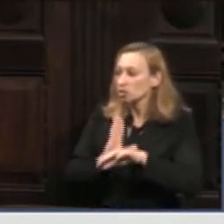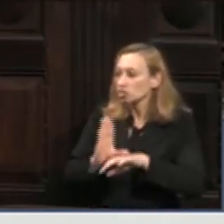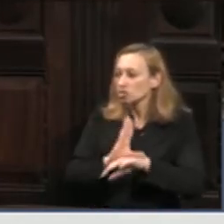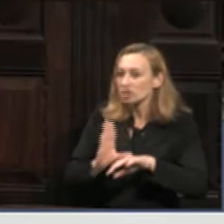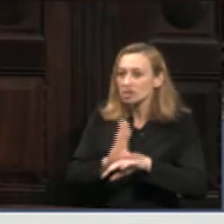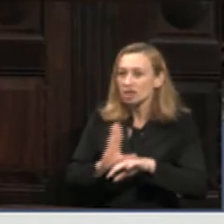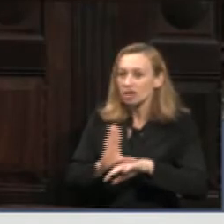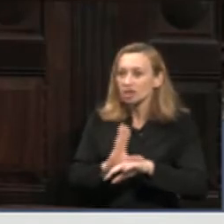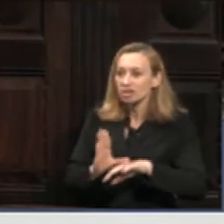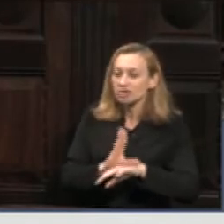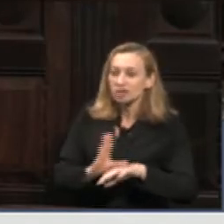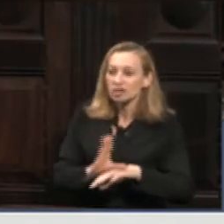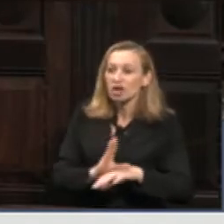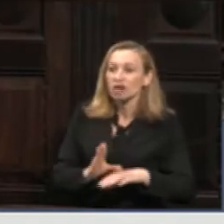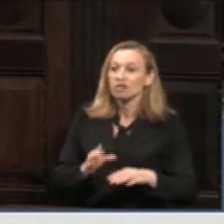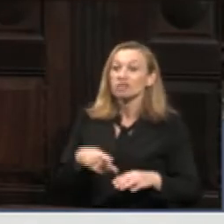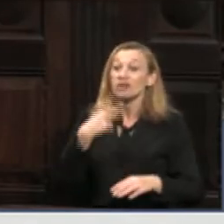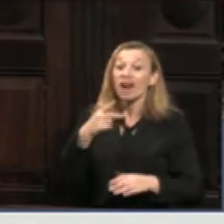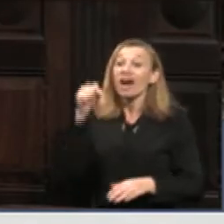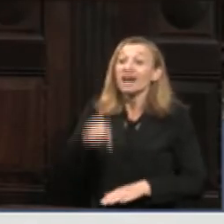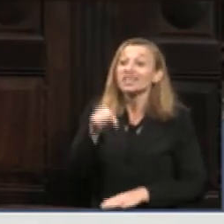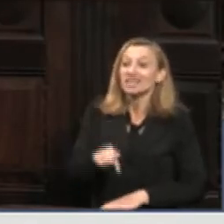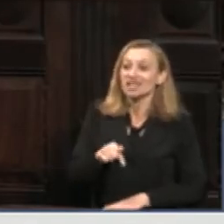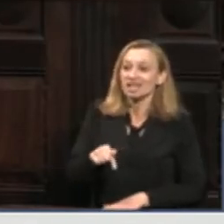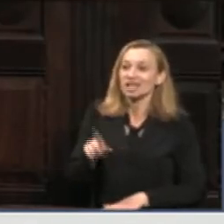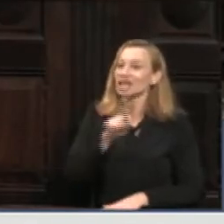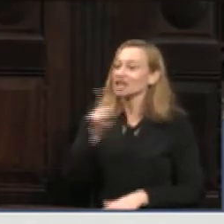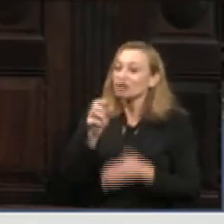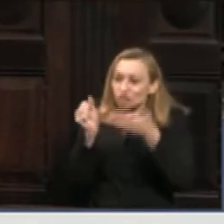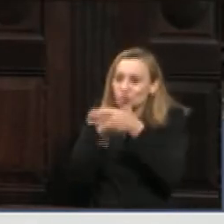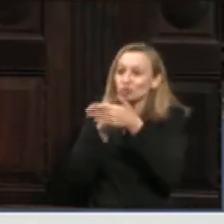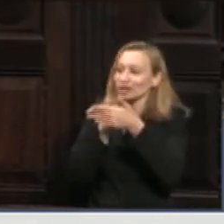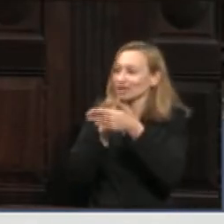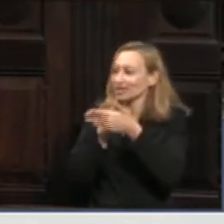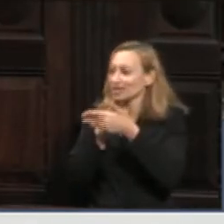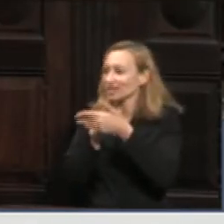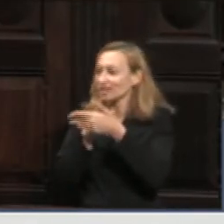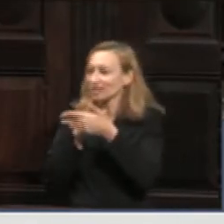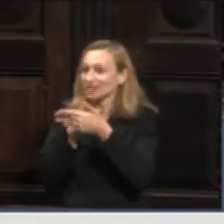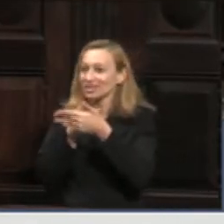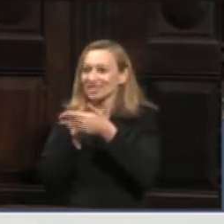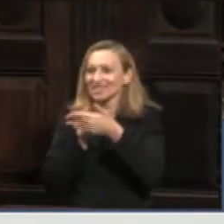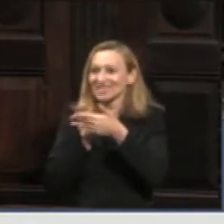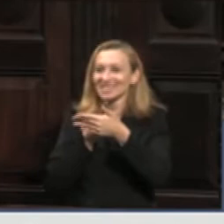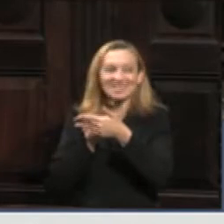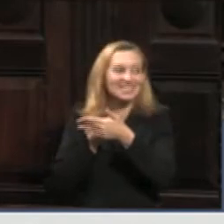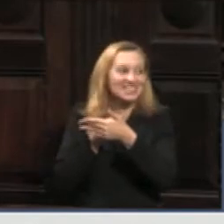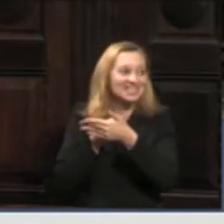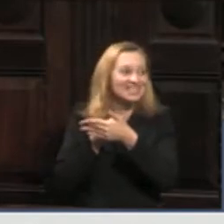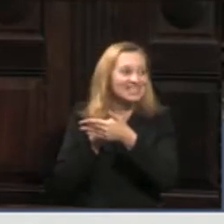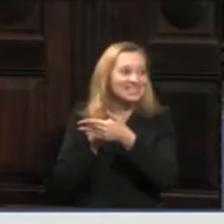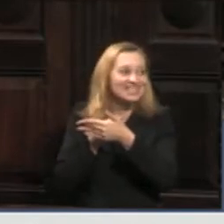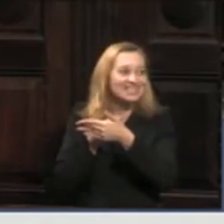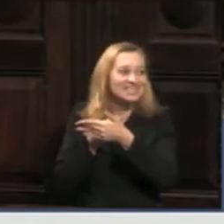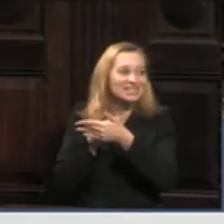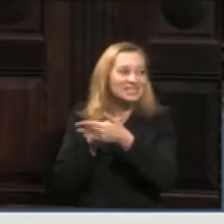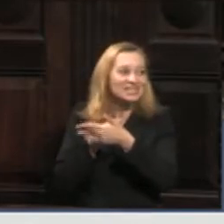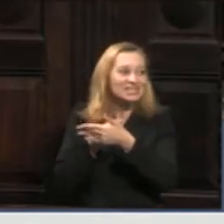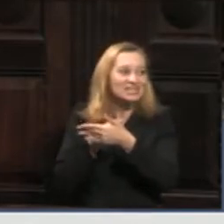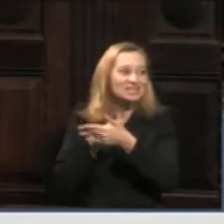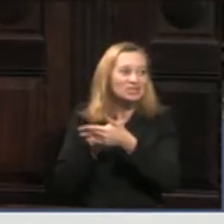forma sustentar aqui e não se arvorar diante de um